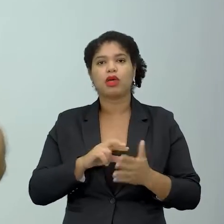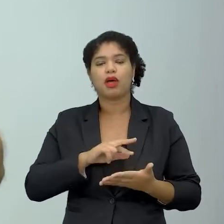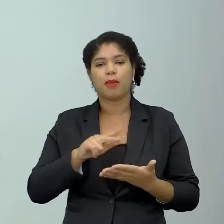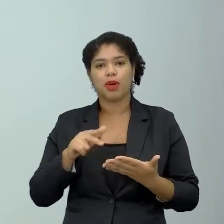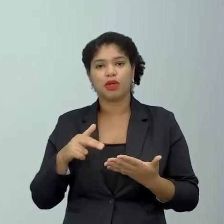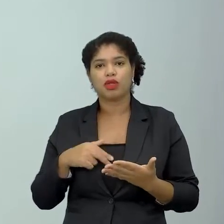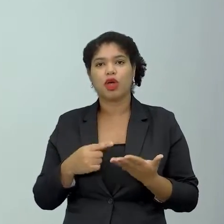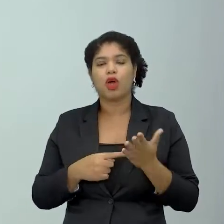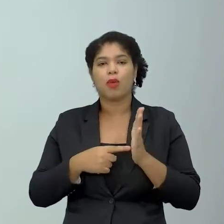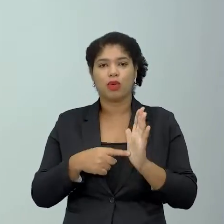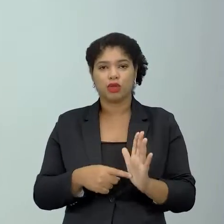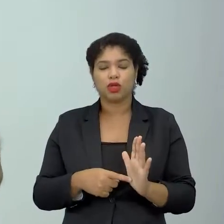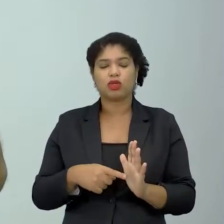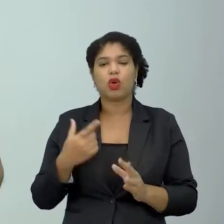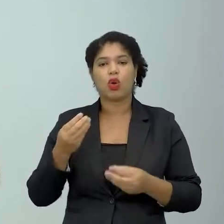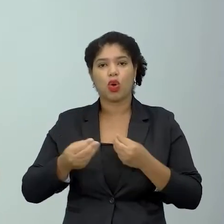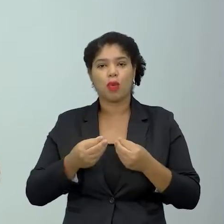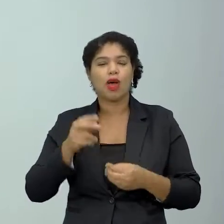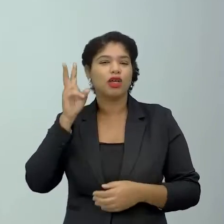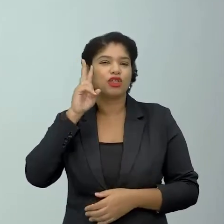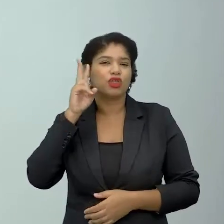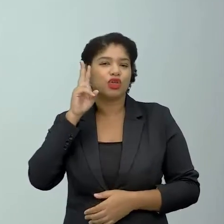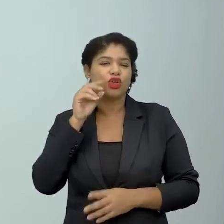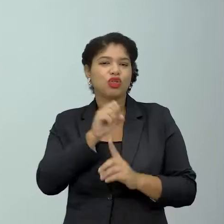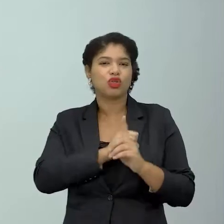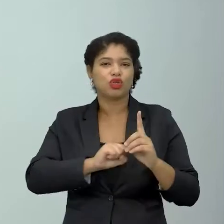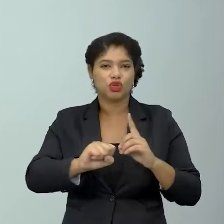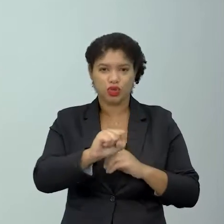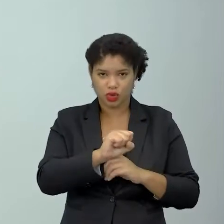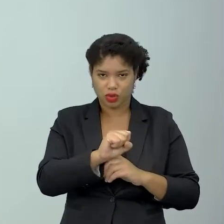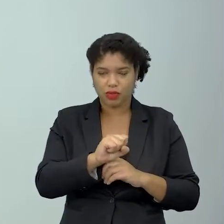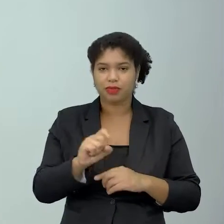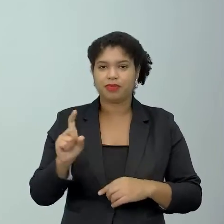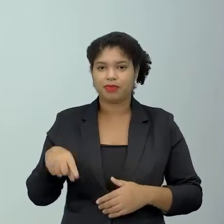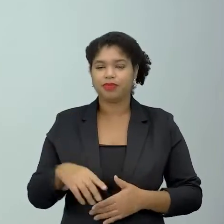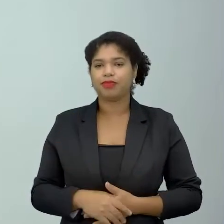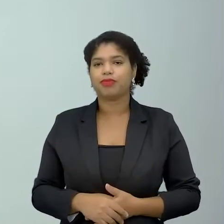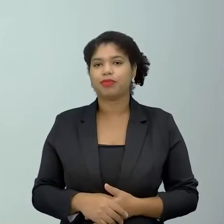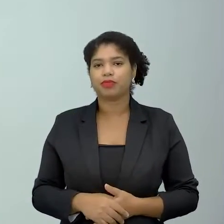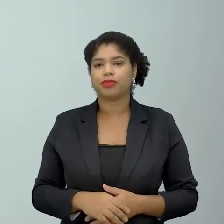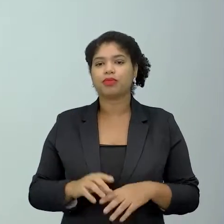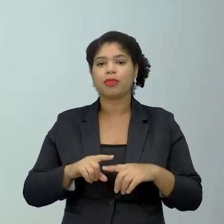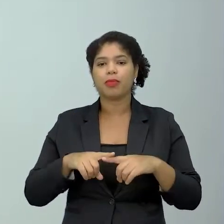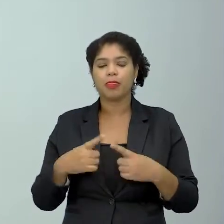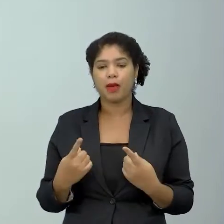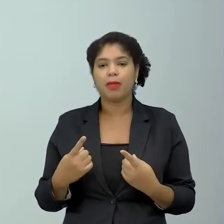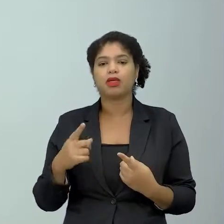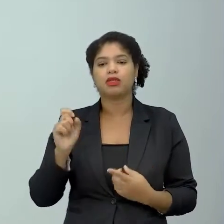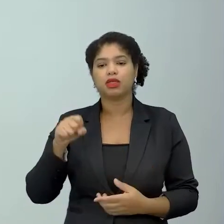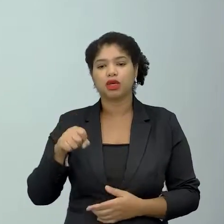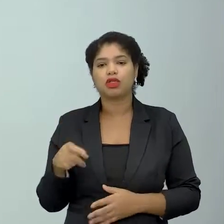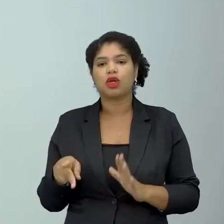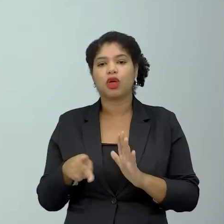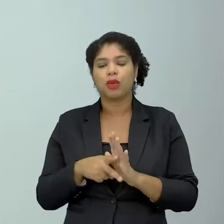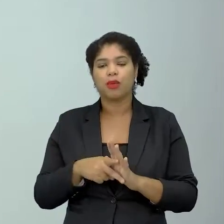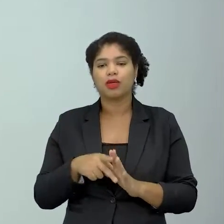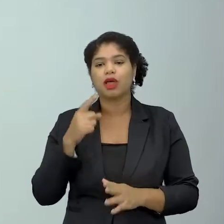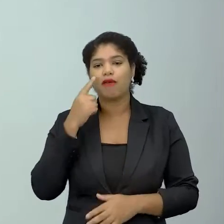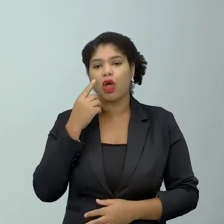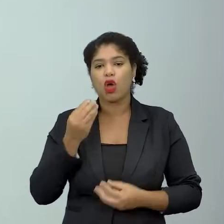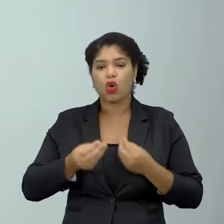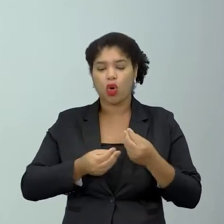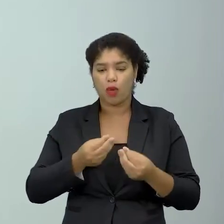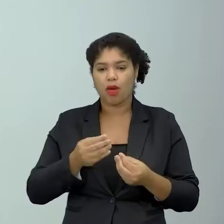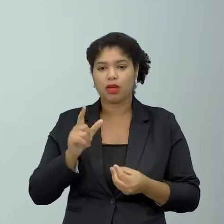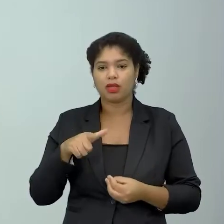foi construída ao longo de uma história social, acho que é isso que você quer falar, né? Uma história social, para trazer aquela luz simples e falar,